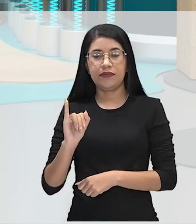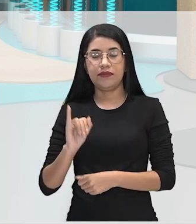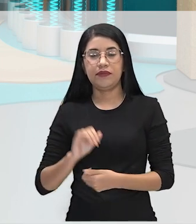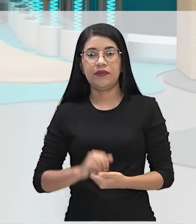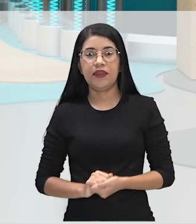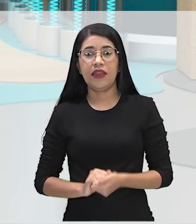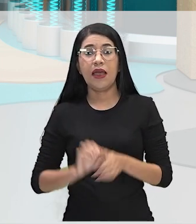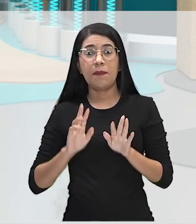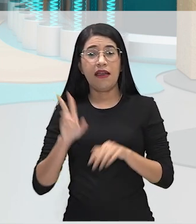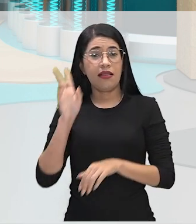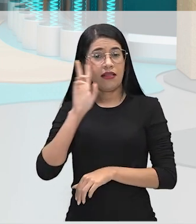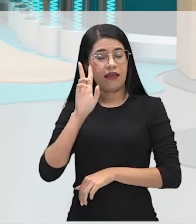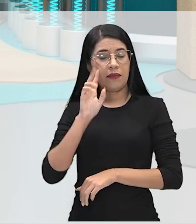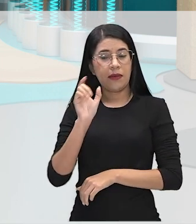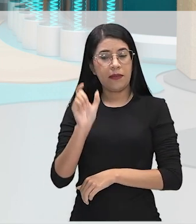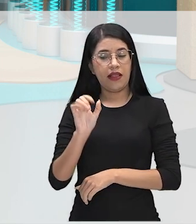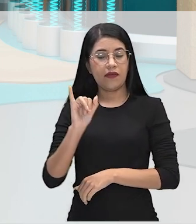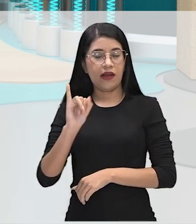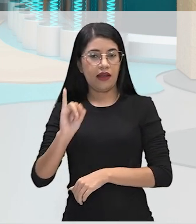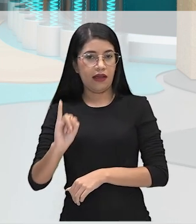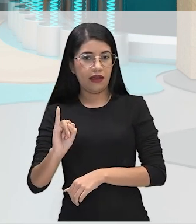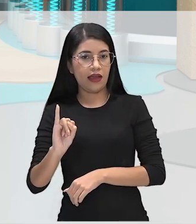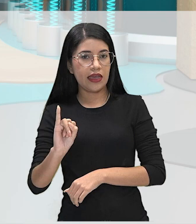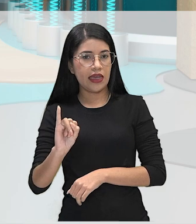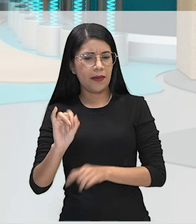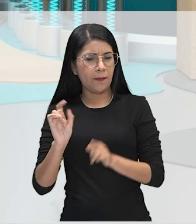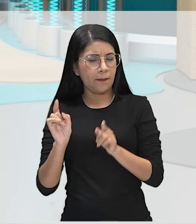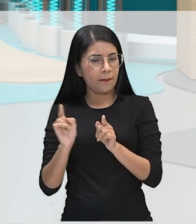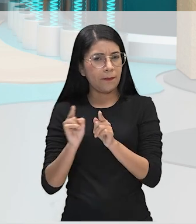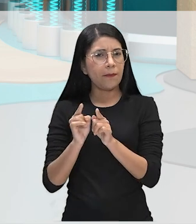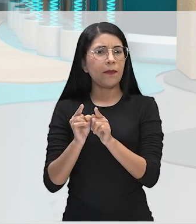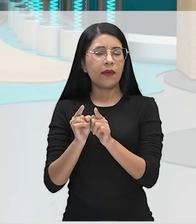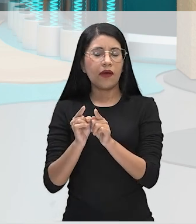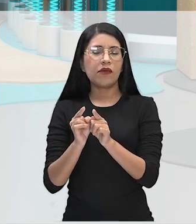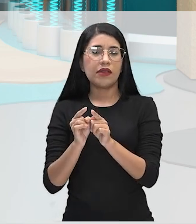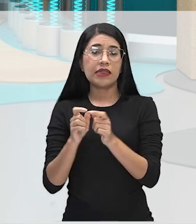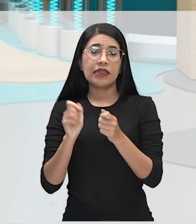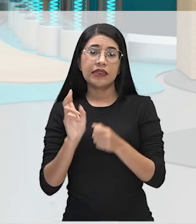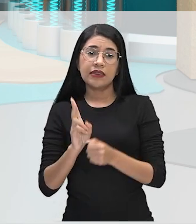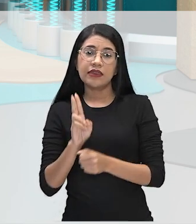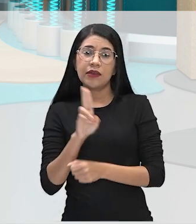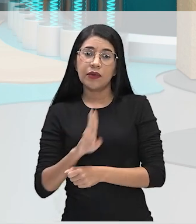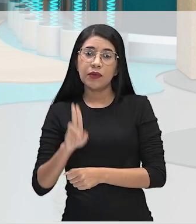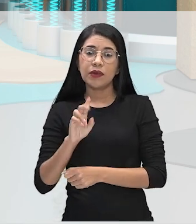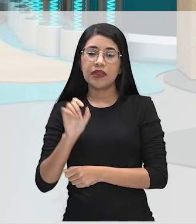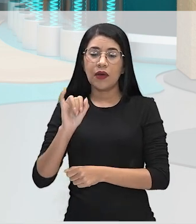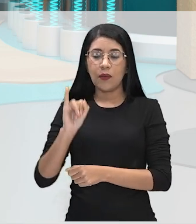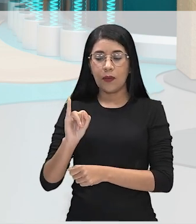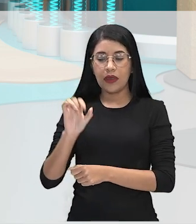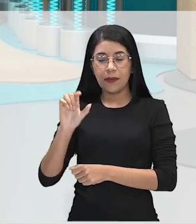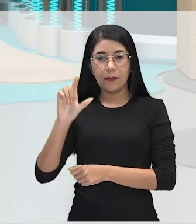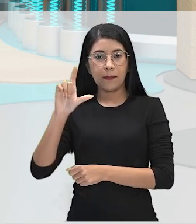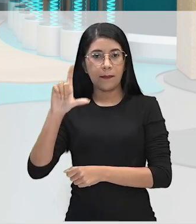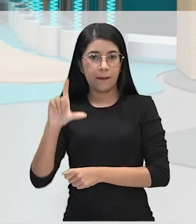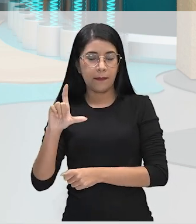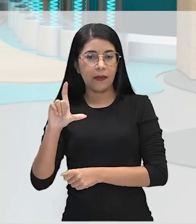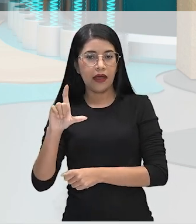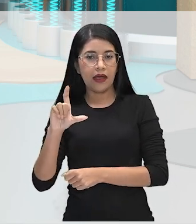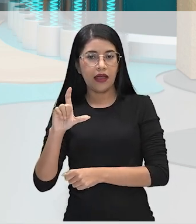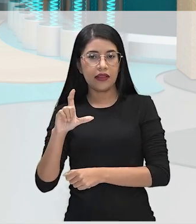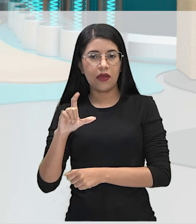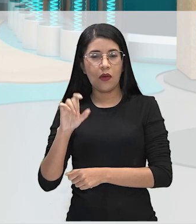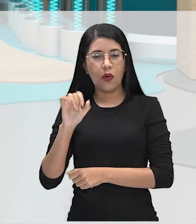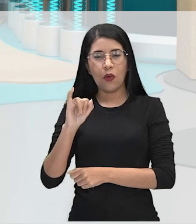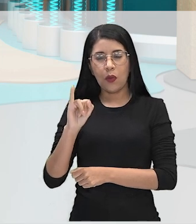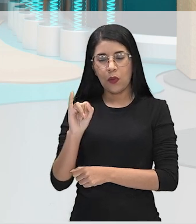Não esqueçam que essa palavra é bem curtinha e eu sempre escrevo ela com letra maiúscula. Nada de escrever eu danço,